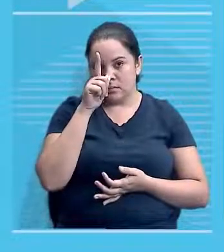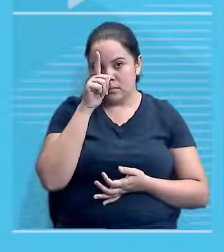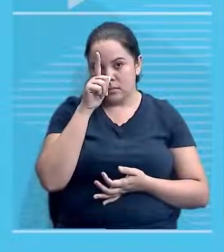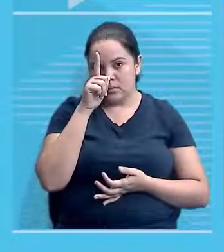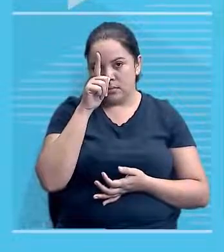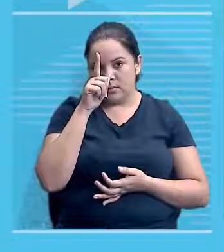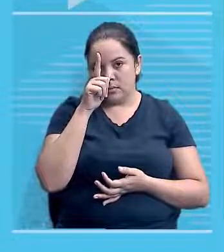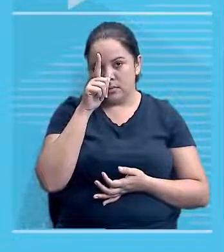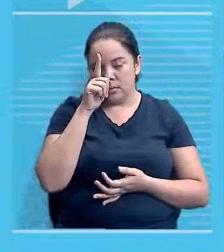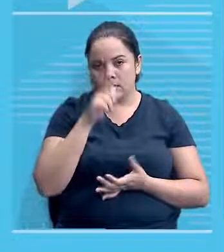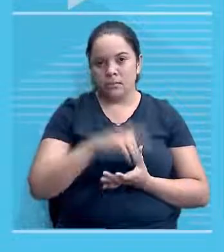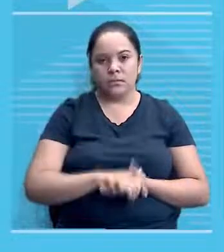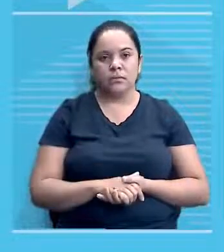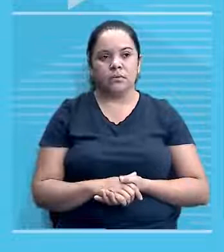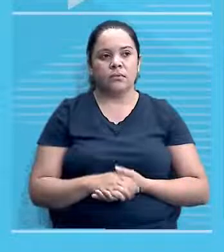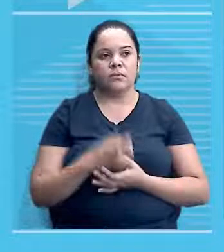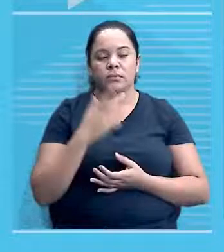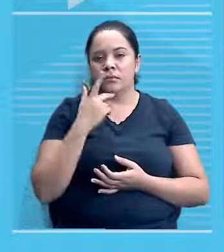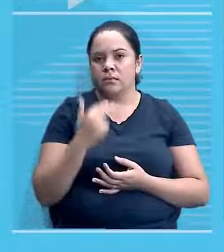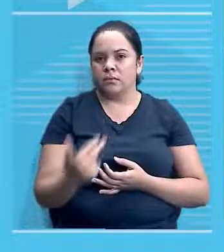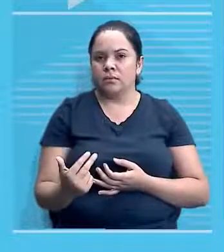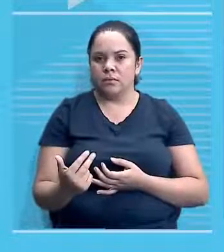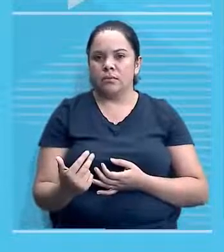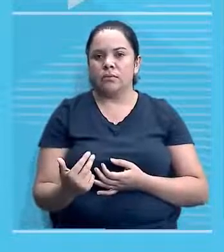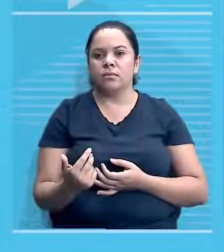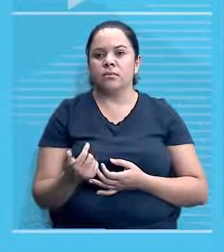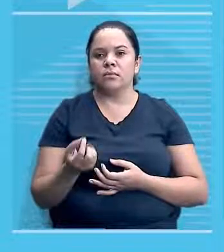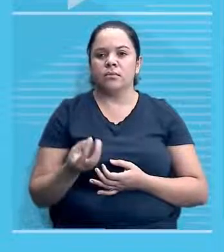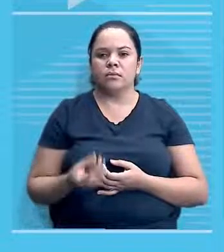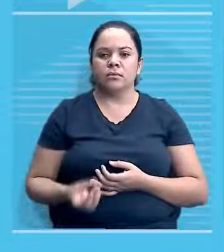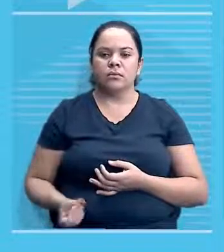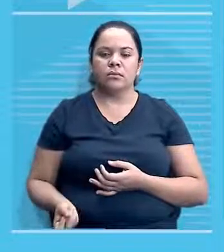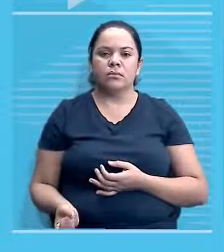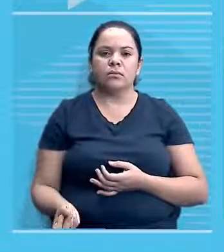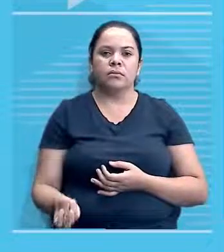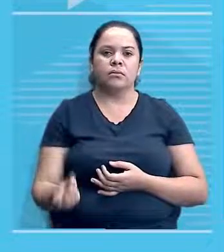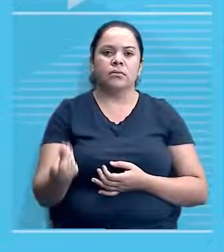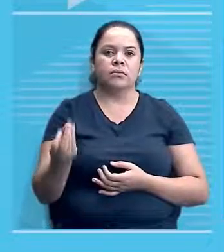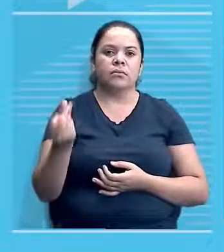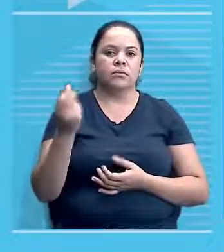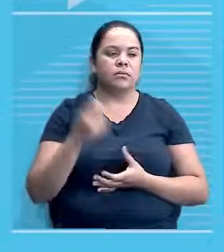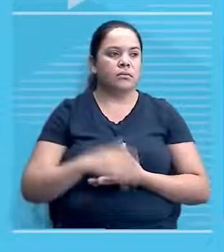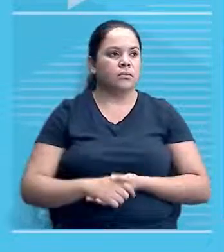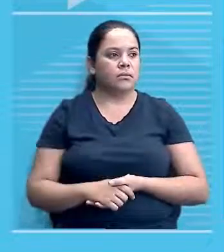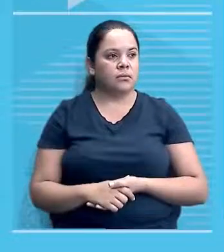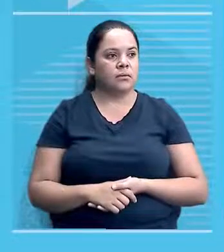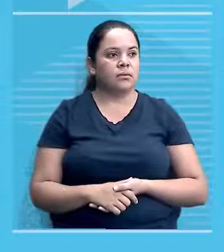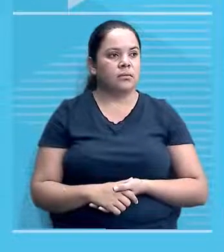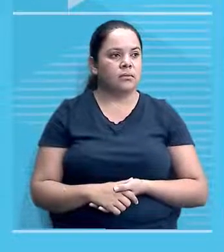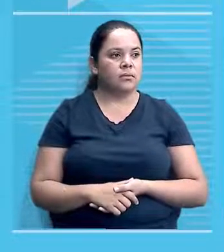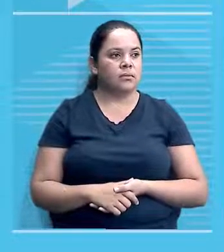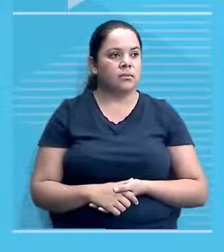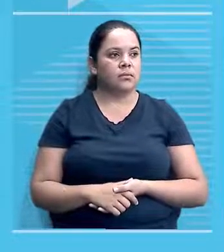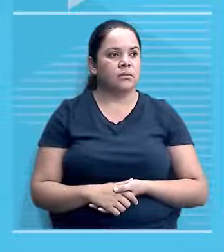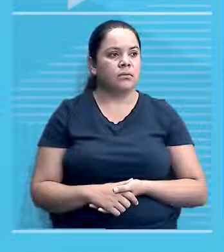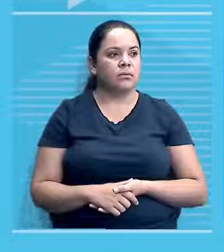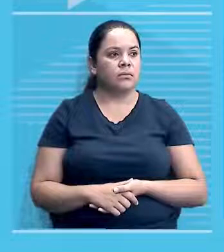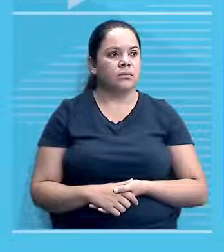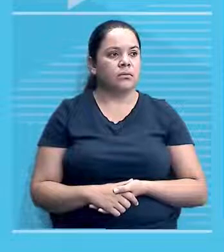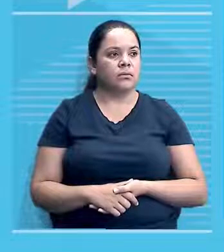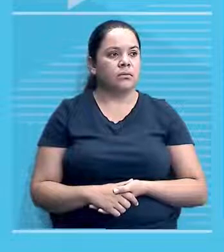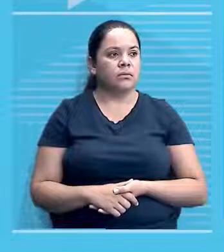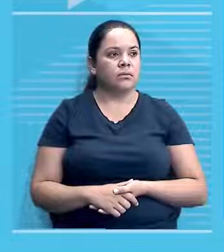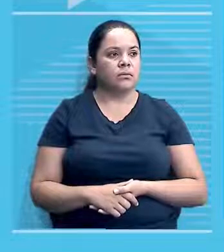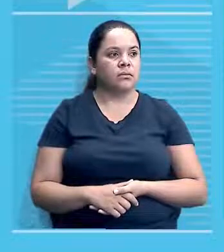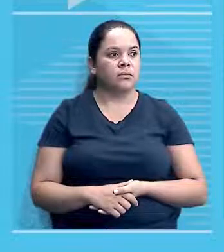ensinar para gente que lá tinha uma língua morta não é meu Jesus mas que infantilidade né sem o latim como é que você vai